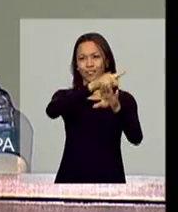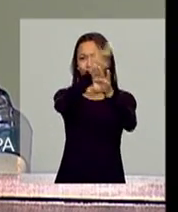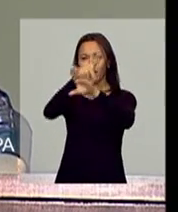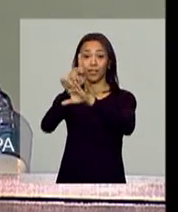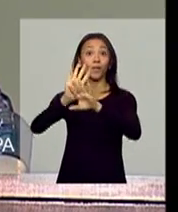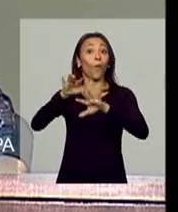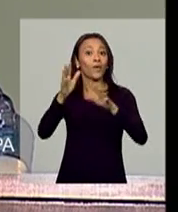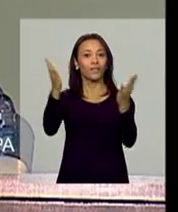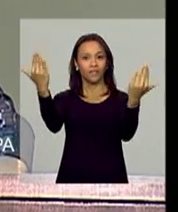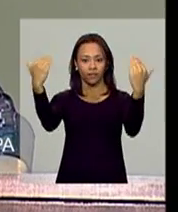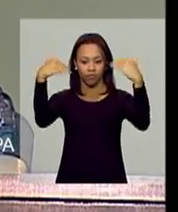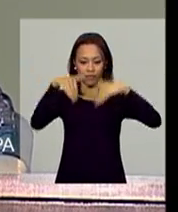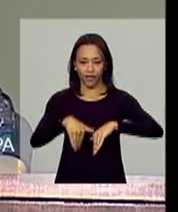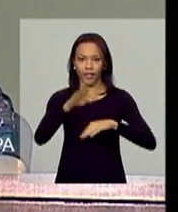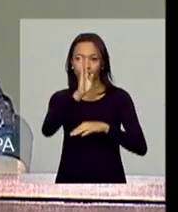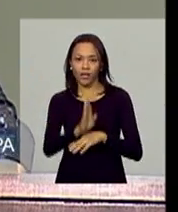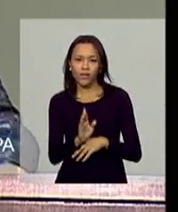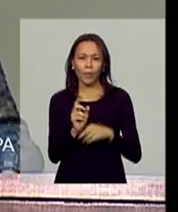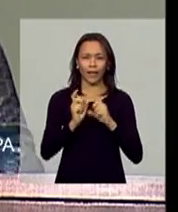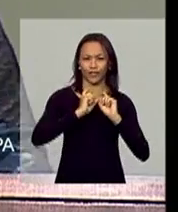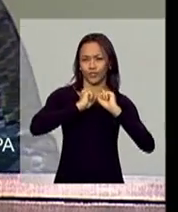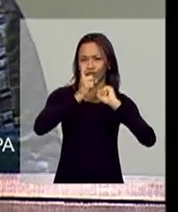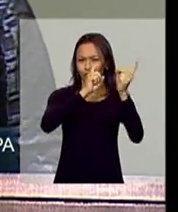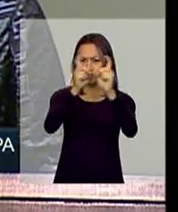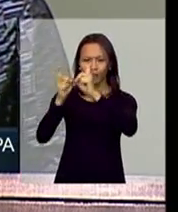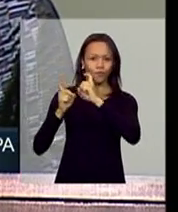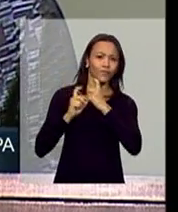Brasil, de fazer discussões